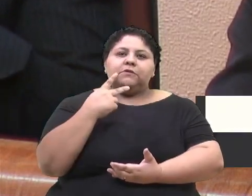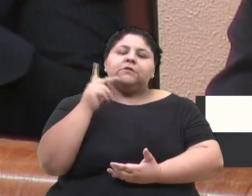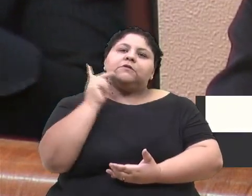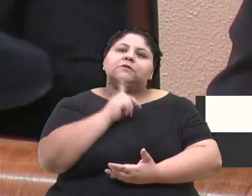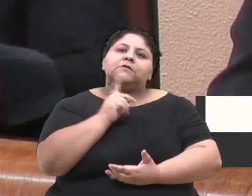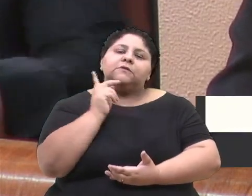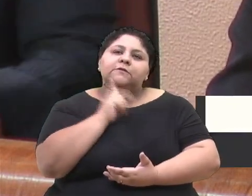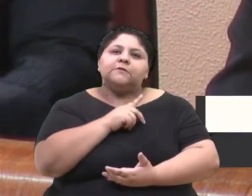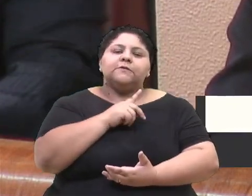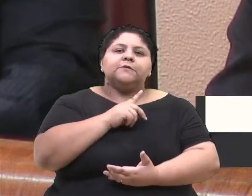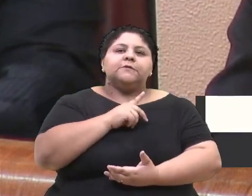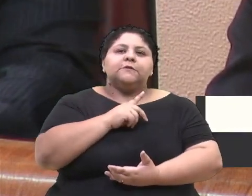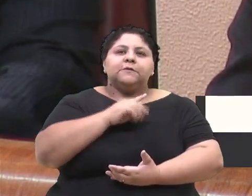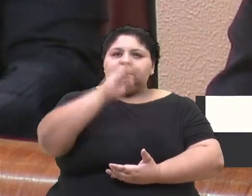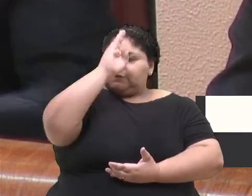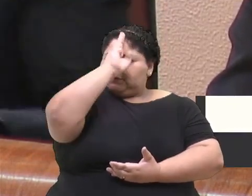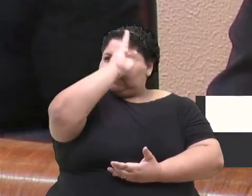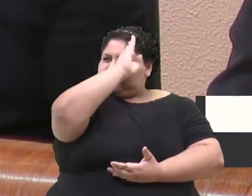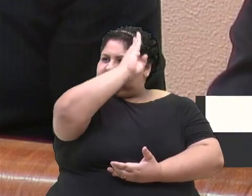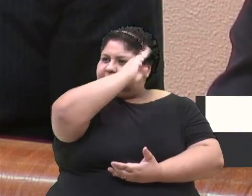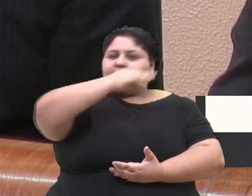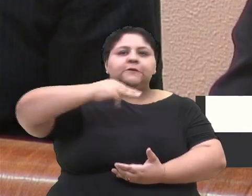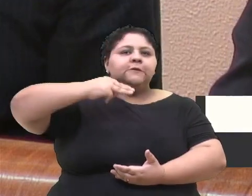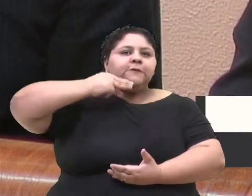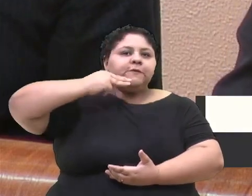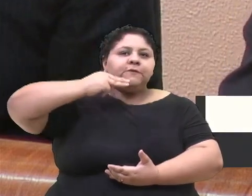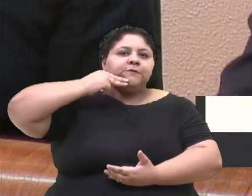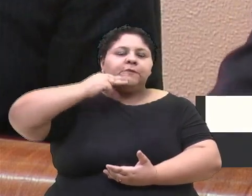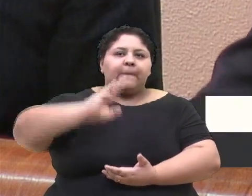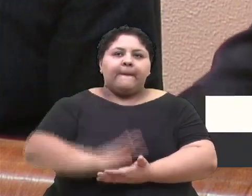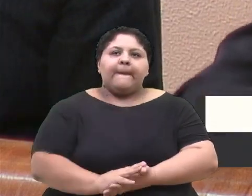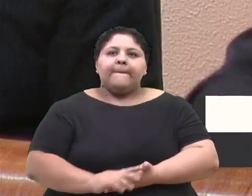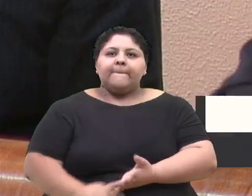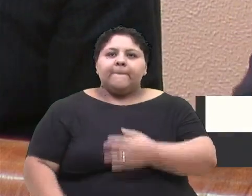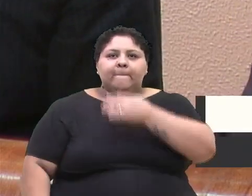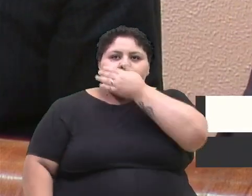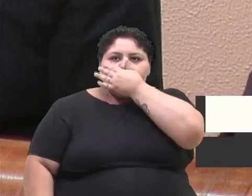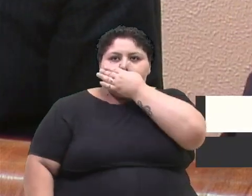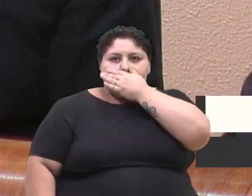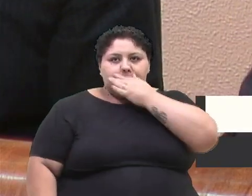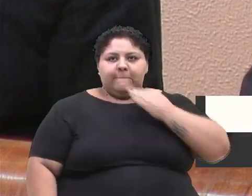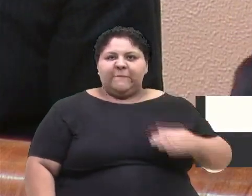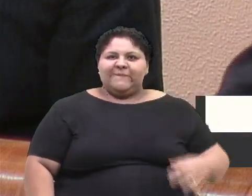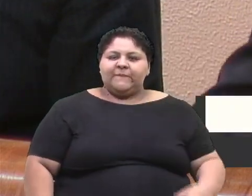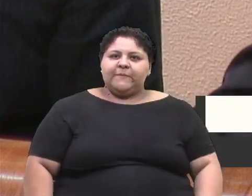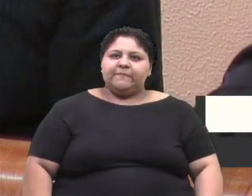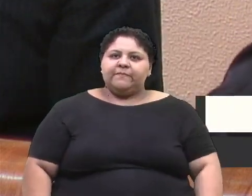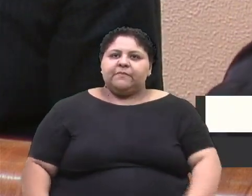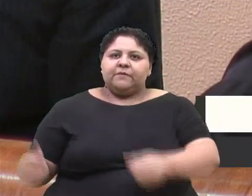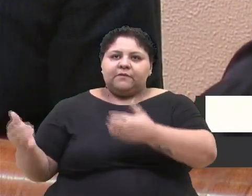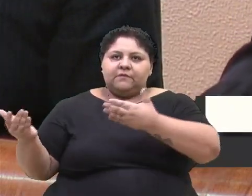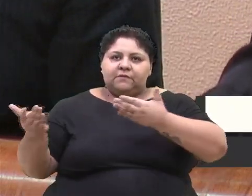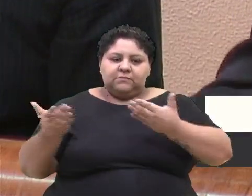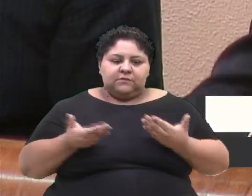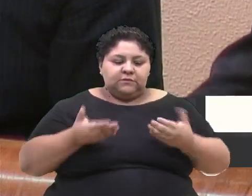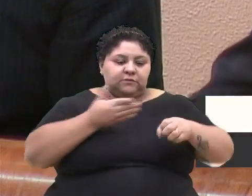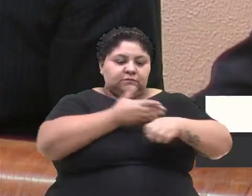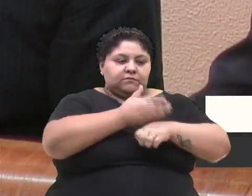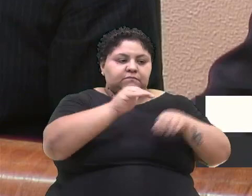Adriano Bressan e segunda secretária Marisol Santos. Convido os componentes da